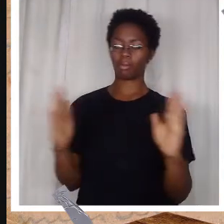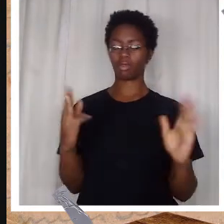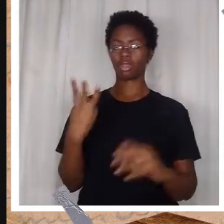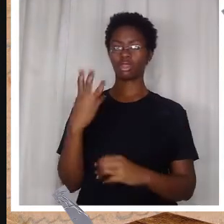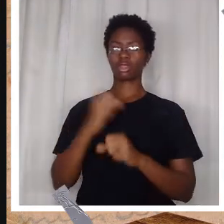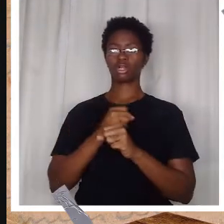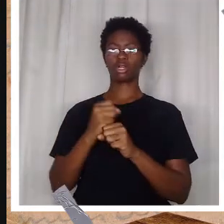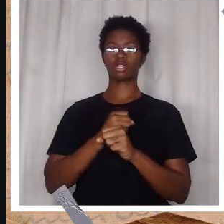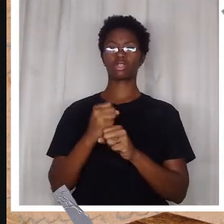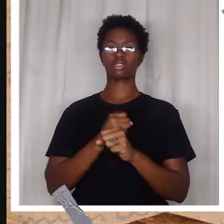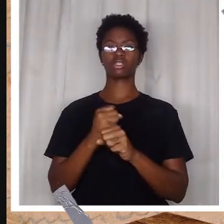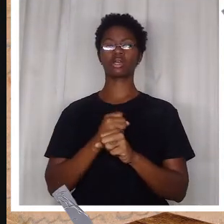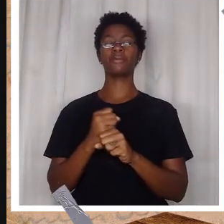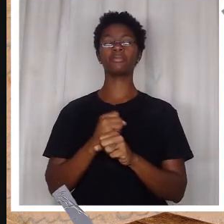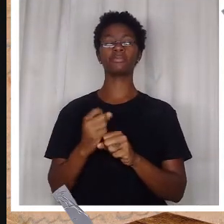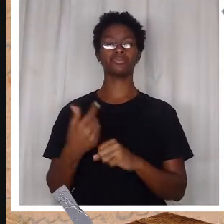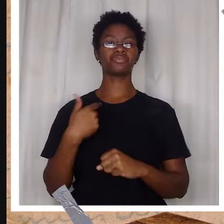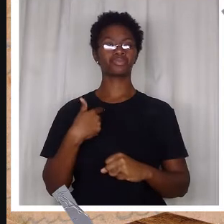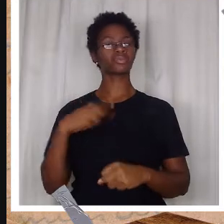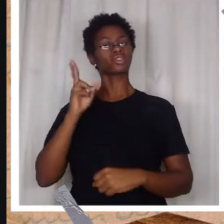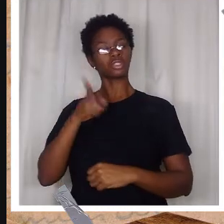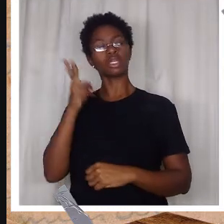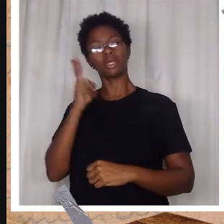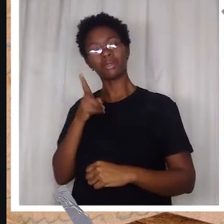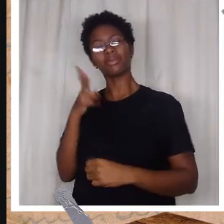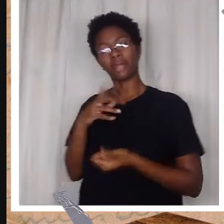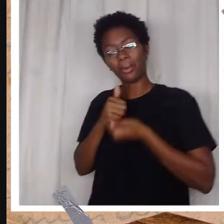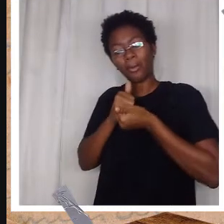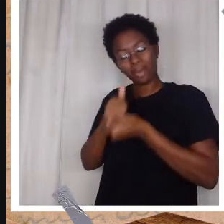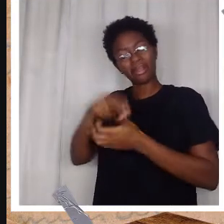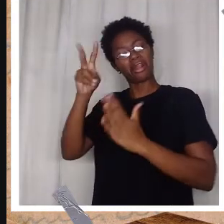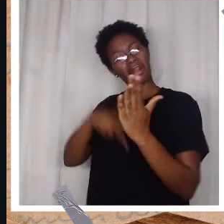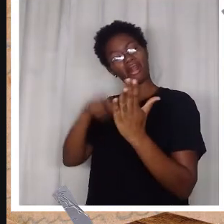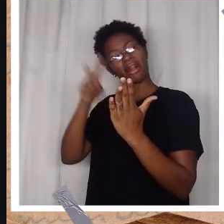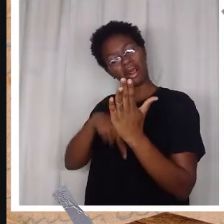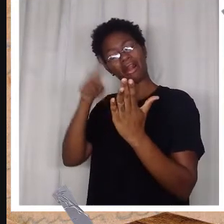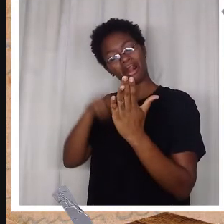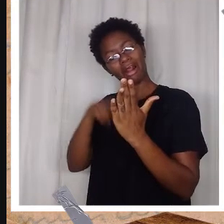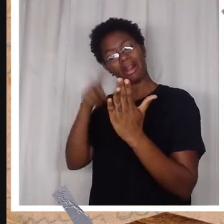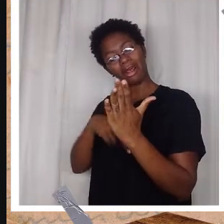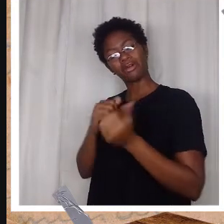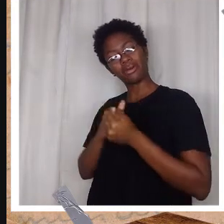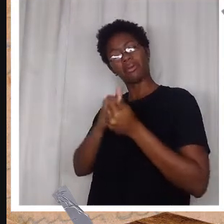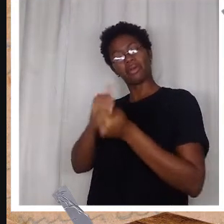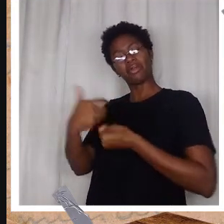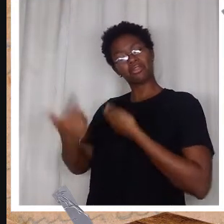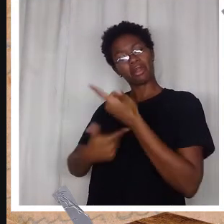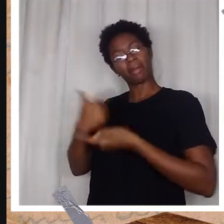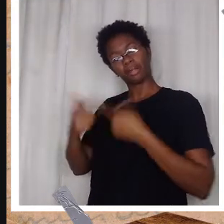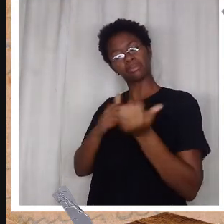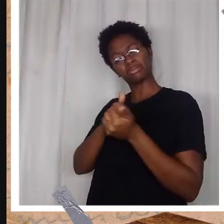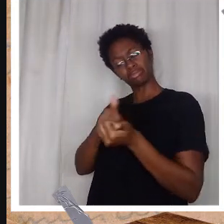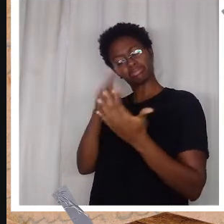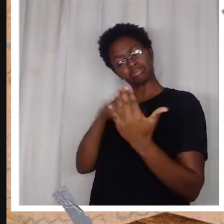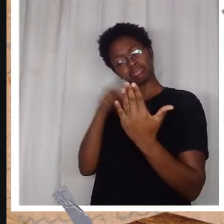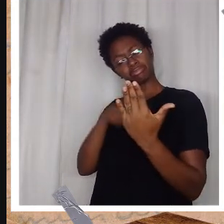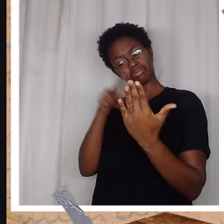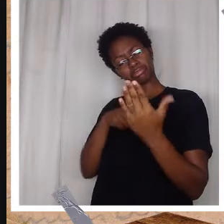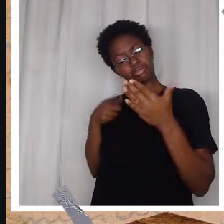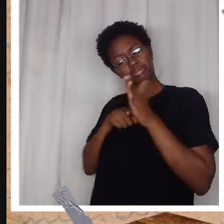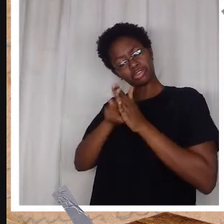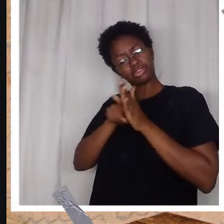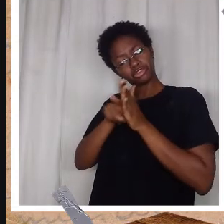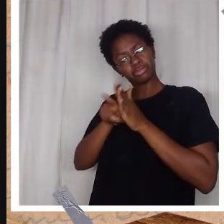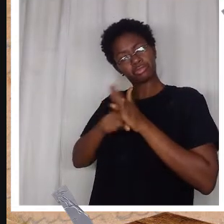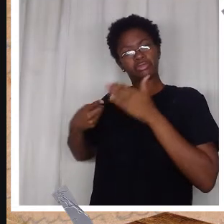muito na companhia de Carolina Maria de Jesus, na companhia das obras dela, e